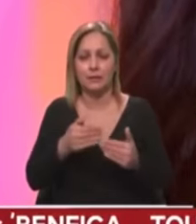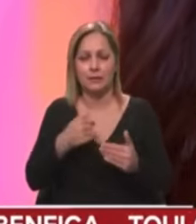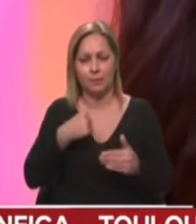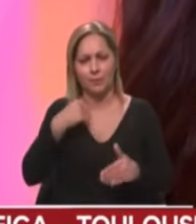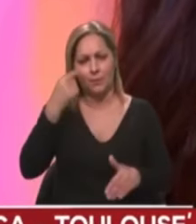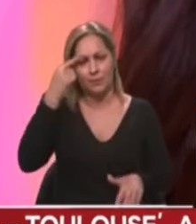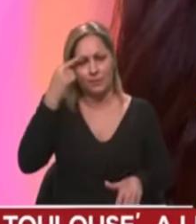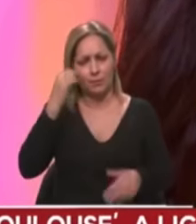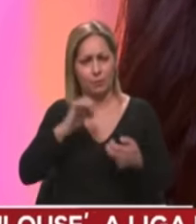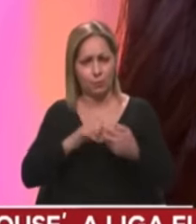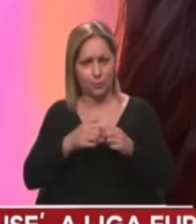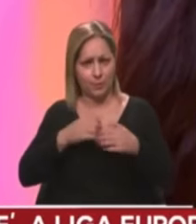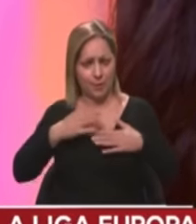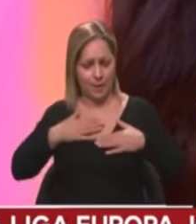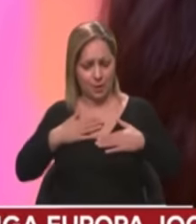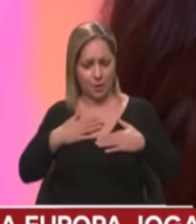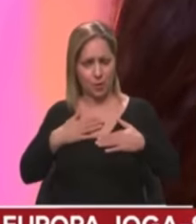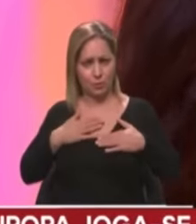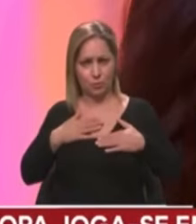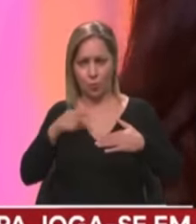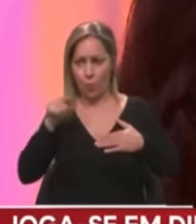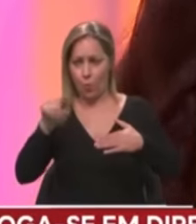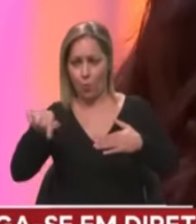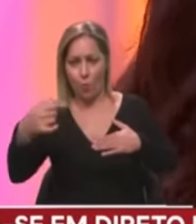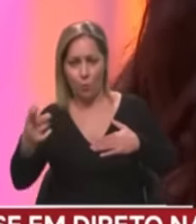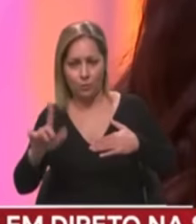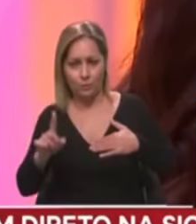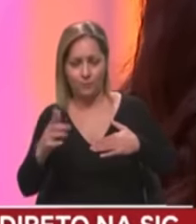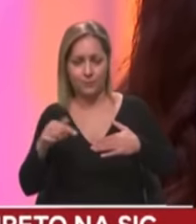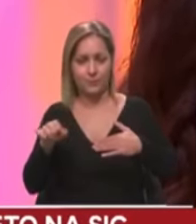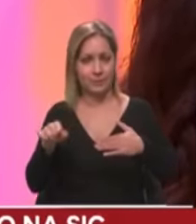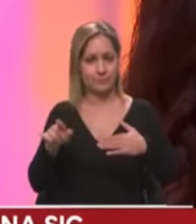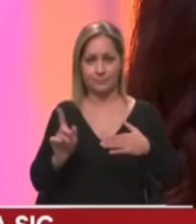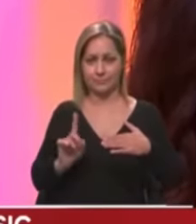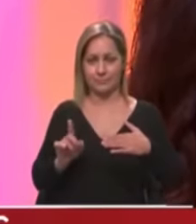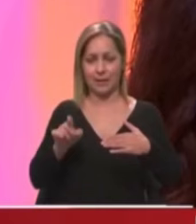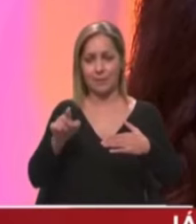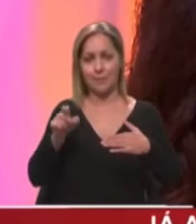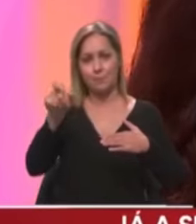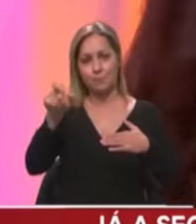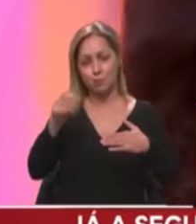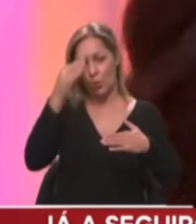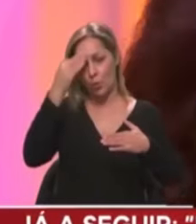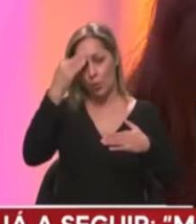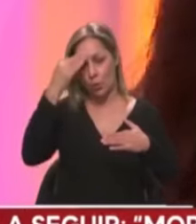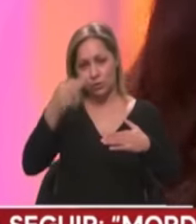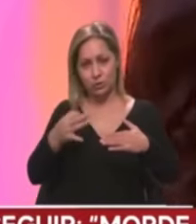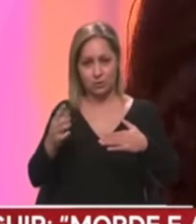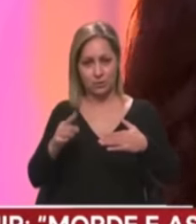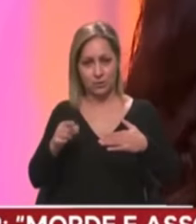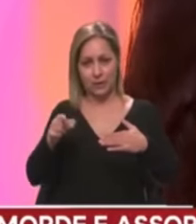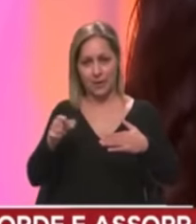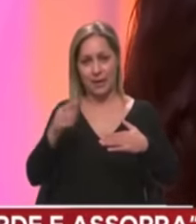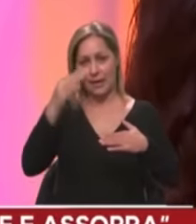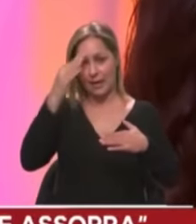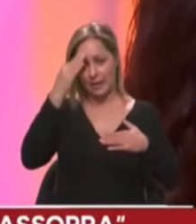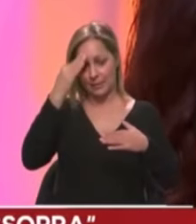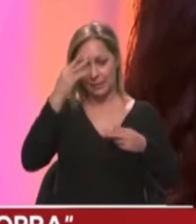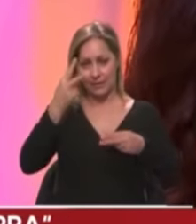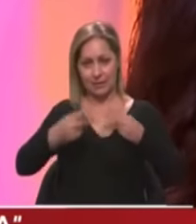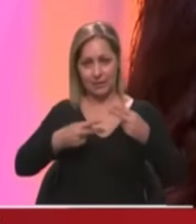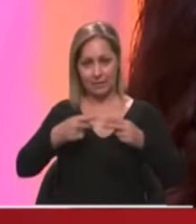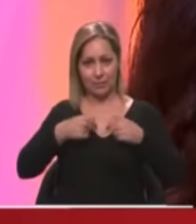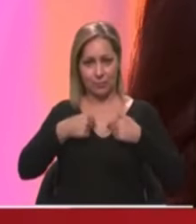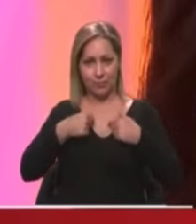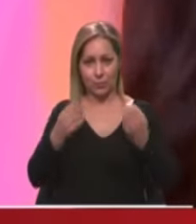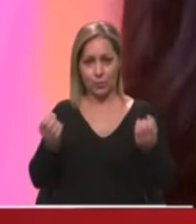que o problema é nosso, não é do outro. Mas não, normalmente essas pessoas não têm consciência, não têm capacidade de autoanálise